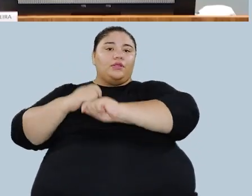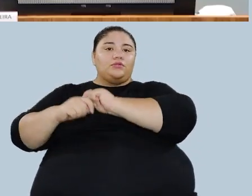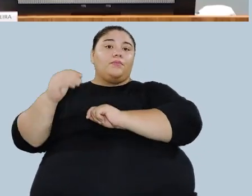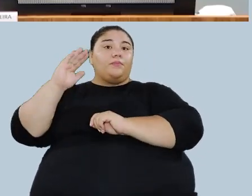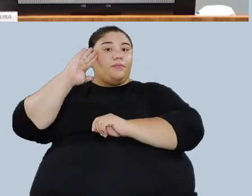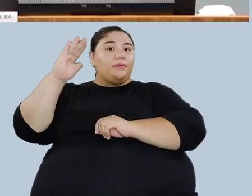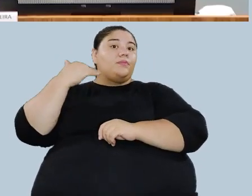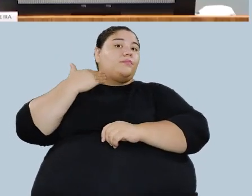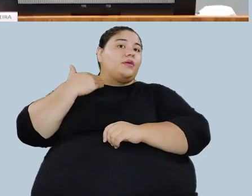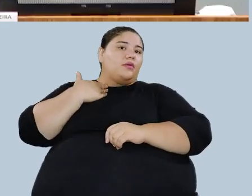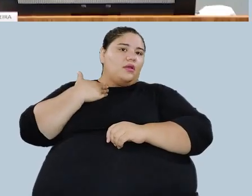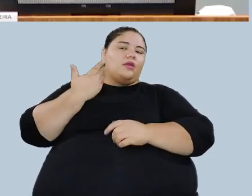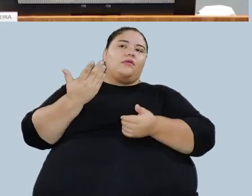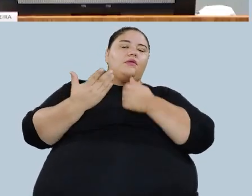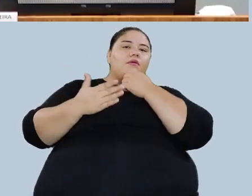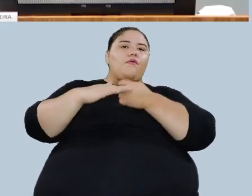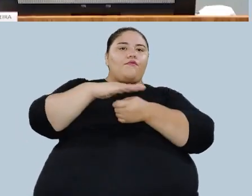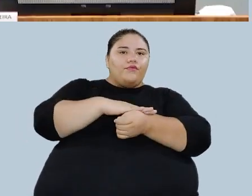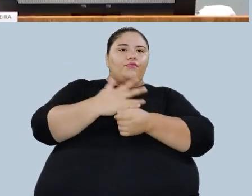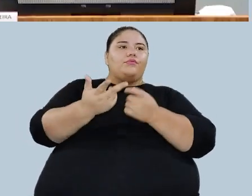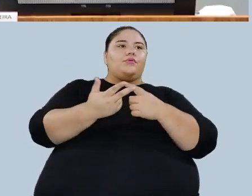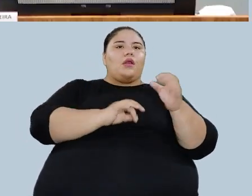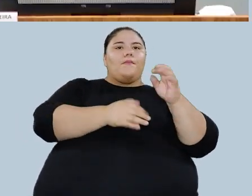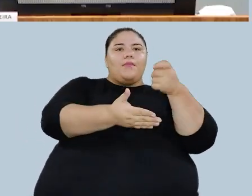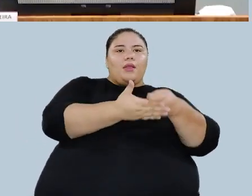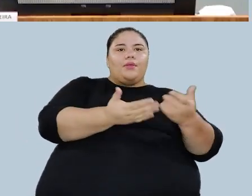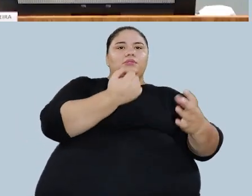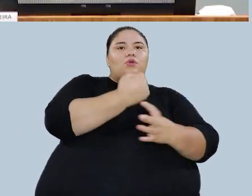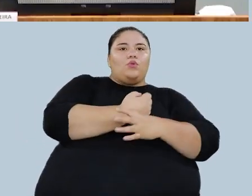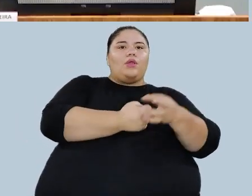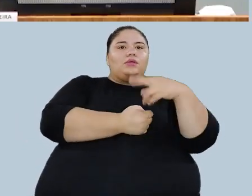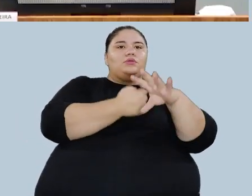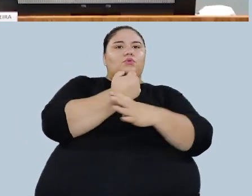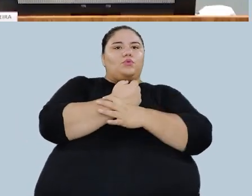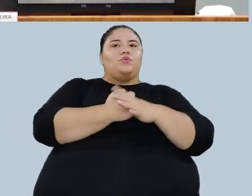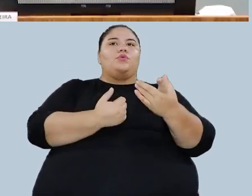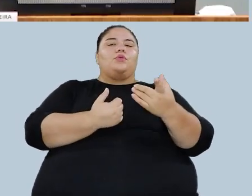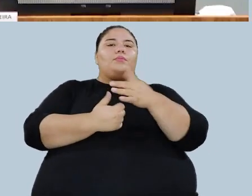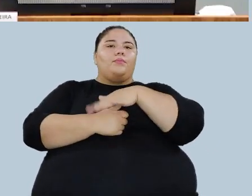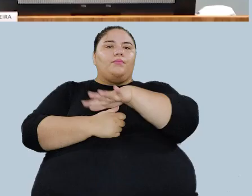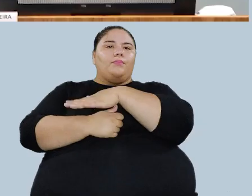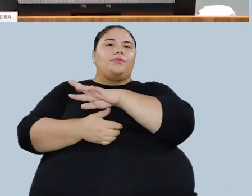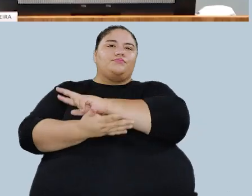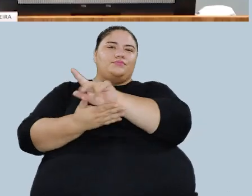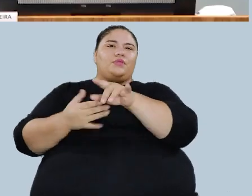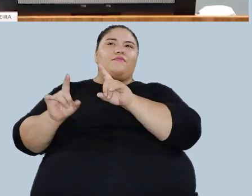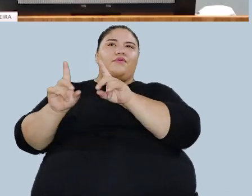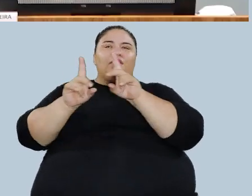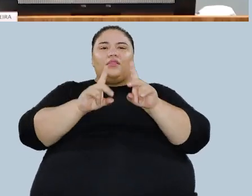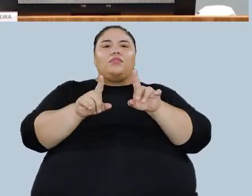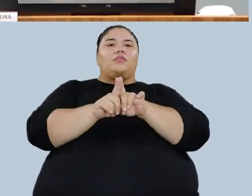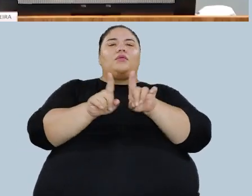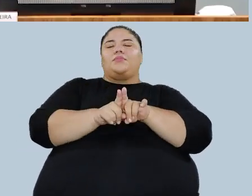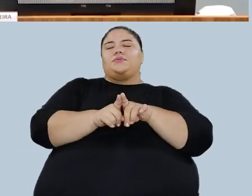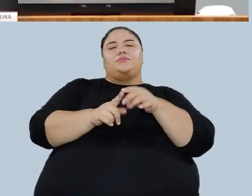financeiras, especialmente as bancárias, os fundos, arranjo de pagamento, seguros, resseguro, arrendamento mercantil e todas essas